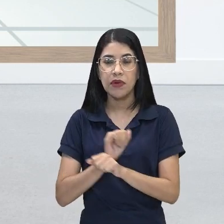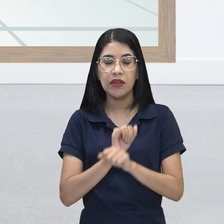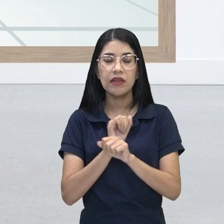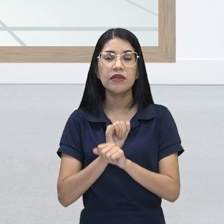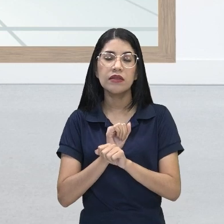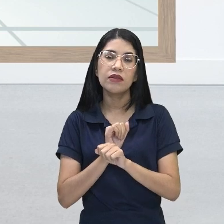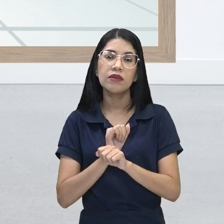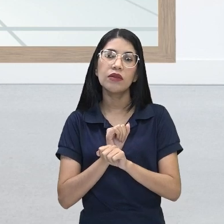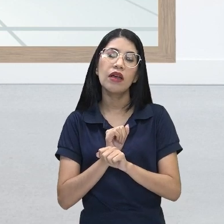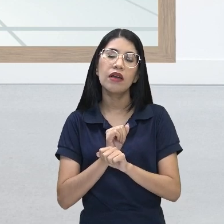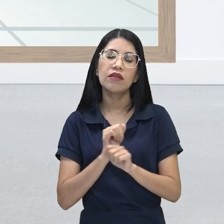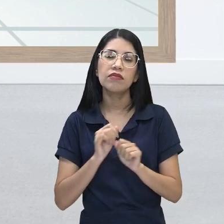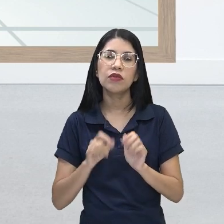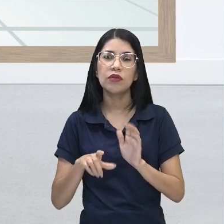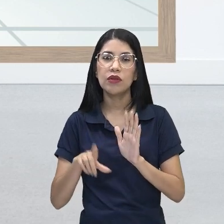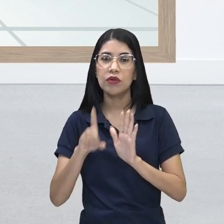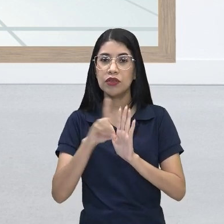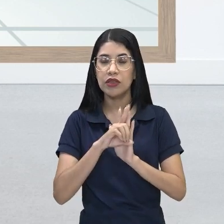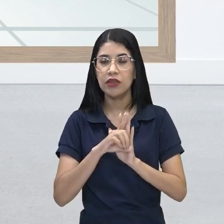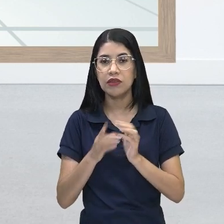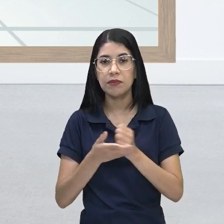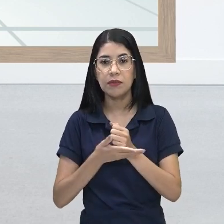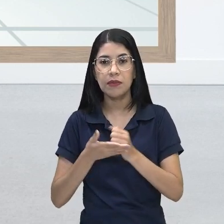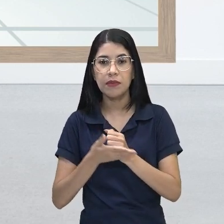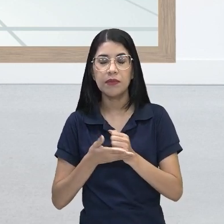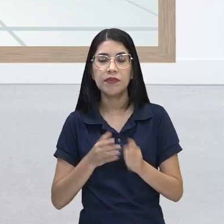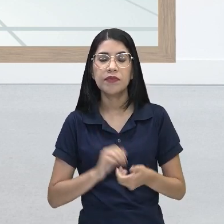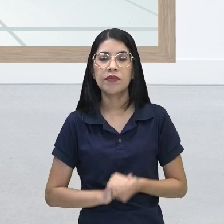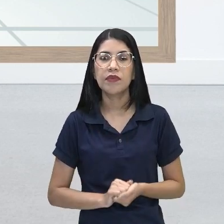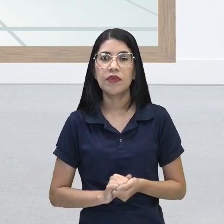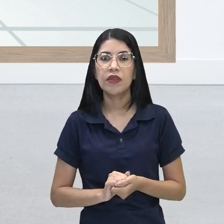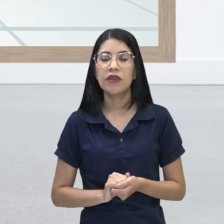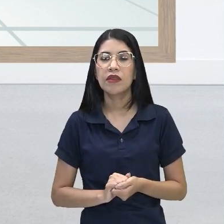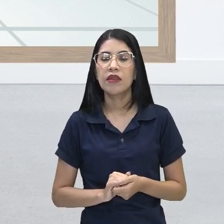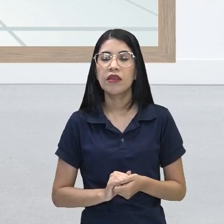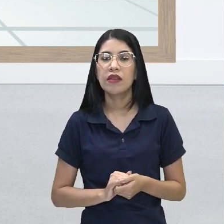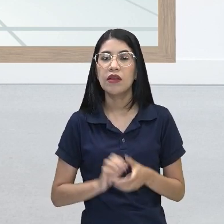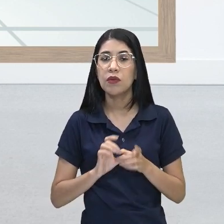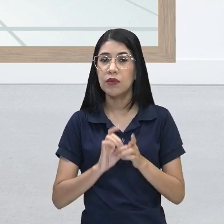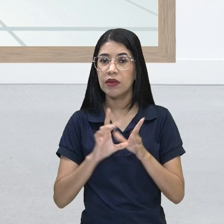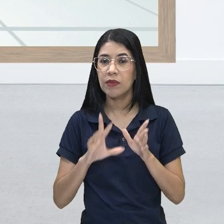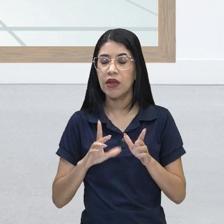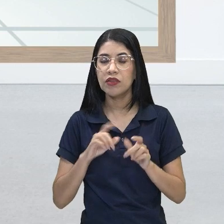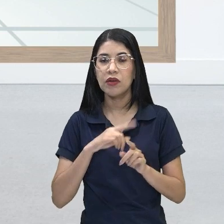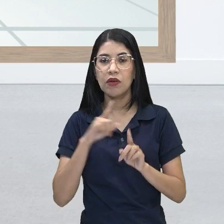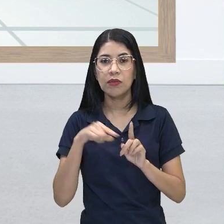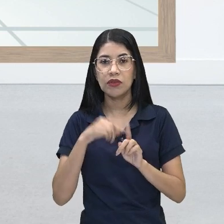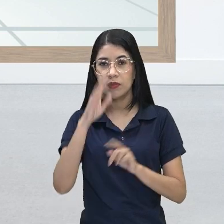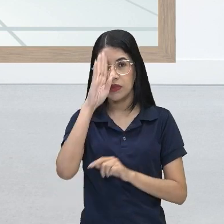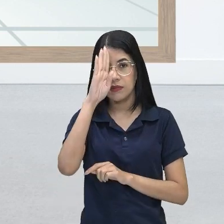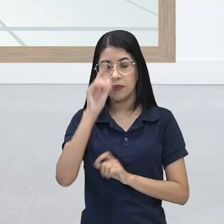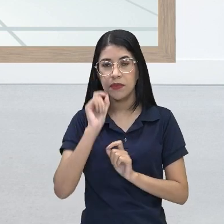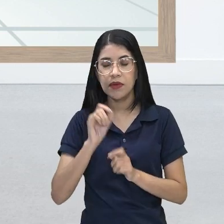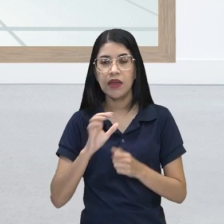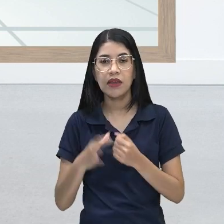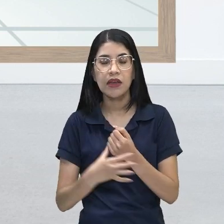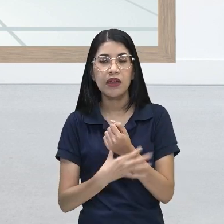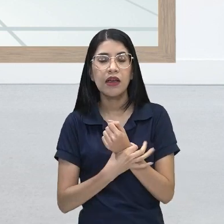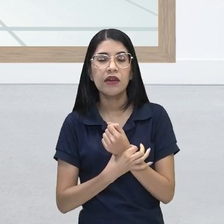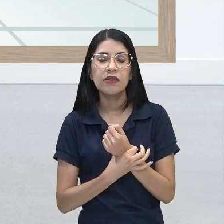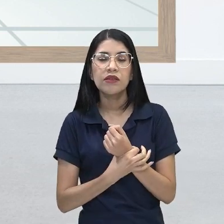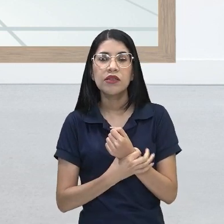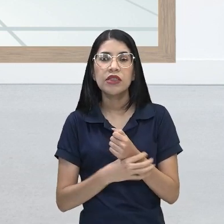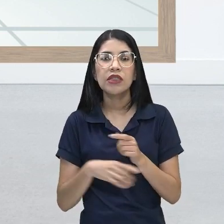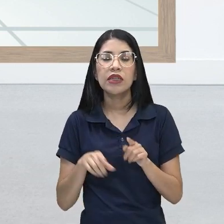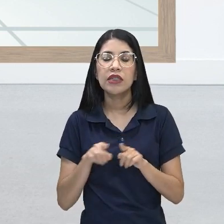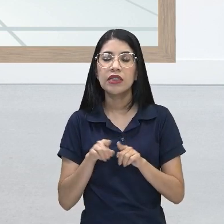direitos fundamentais. O Estado Democrático de Direito tem como prioridade a garantia e